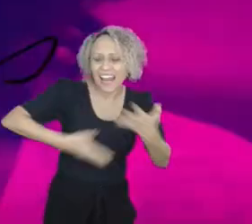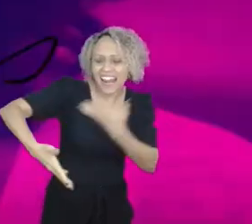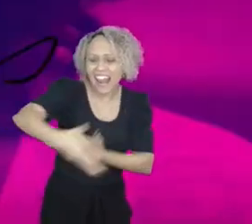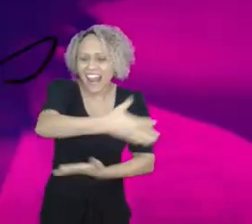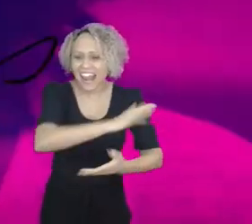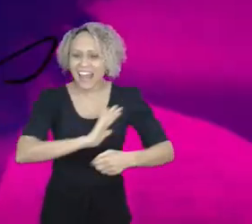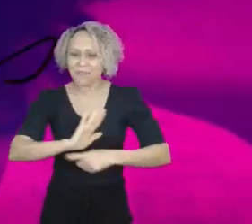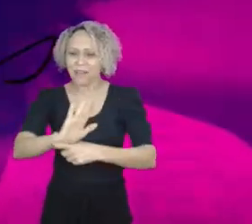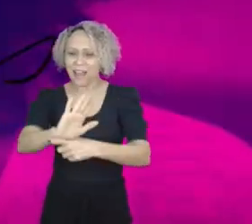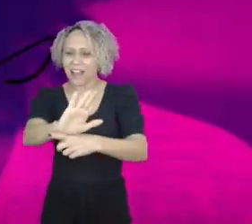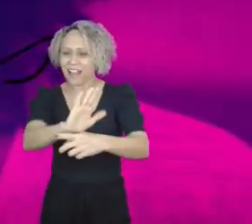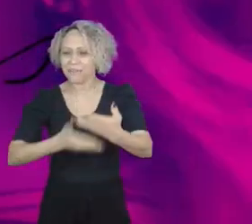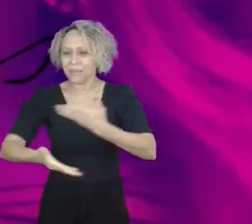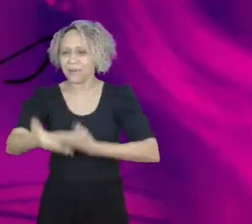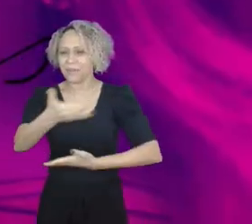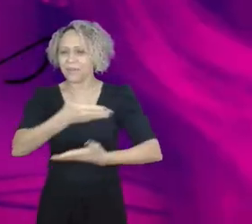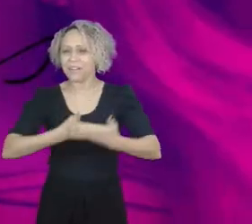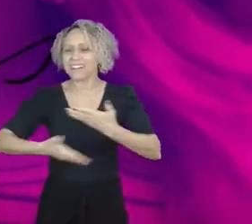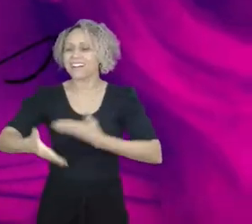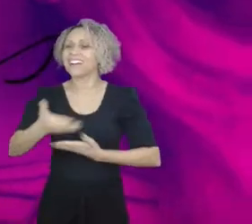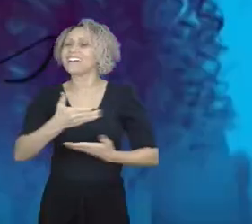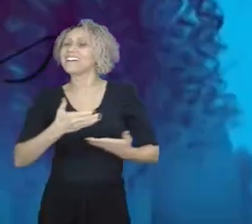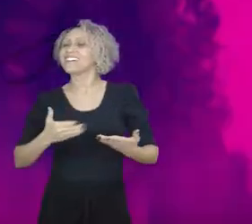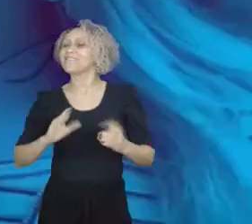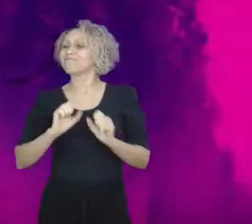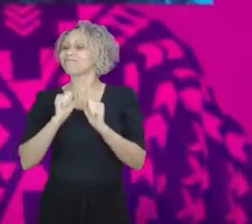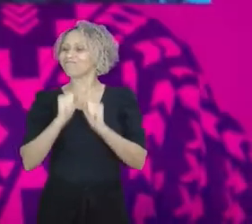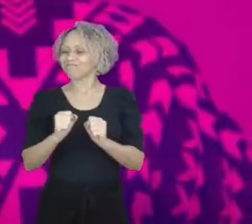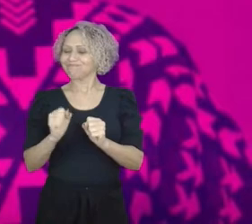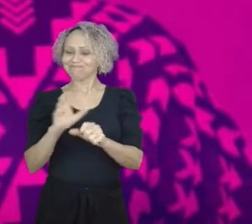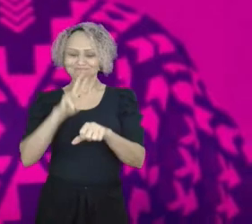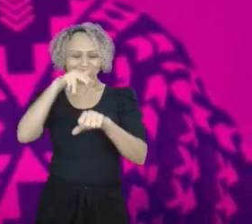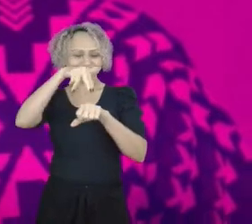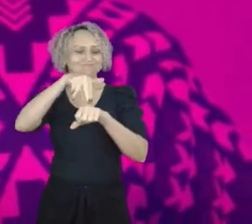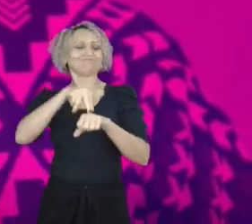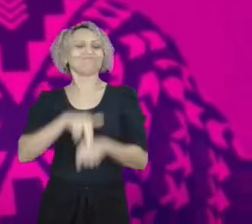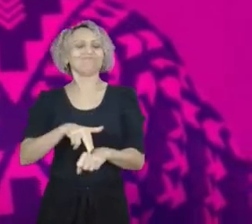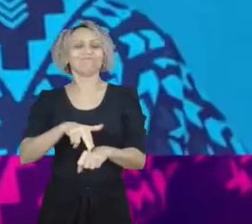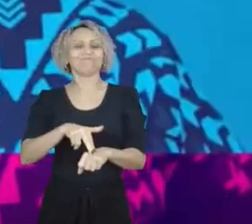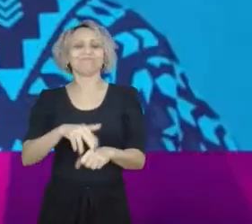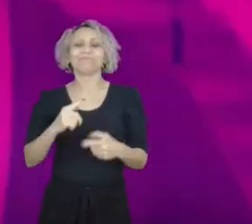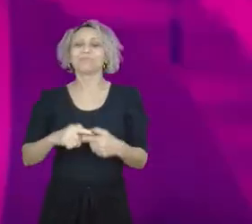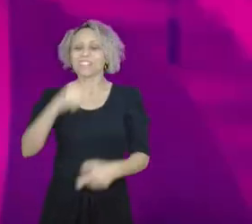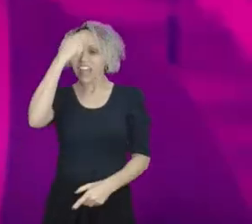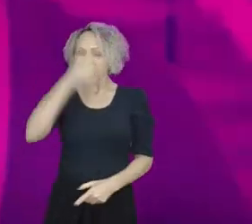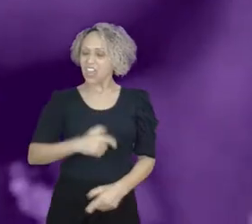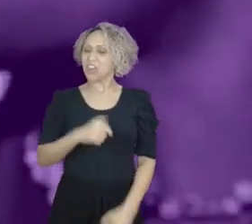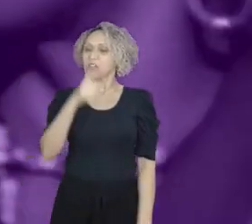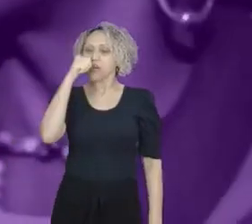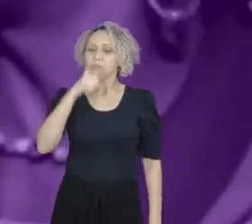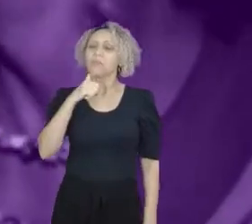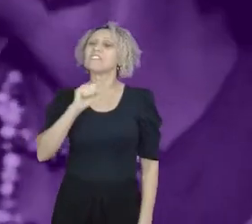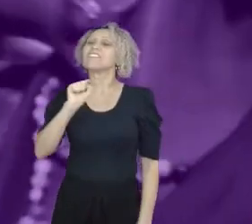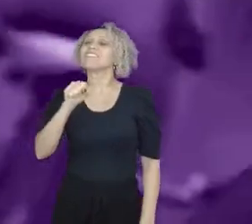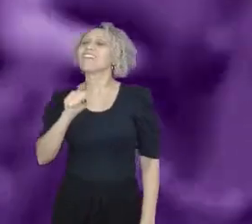poder. Porque eu sou mulher